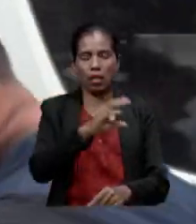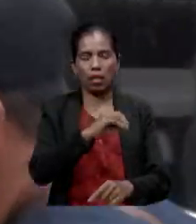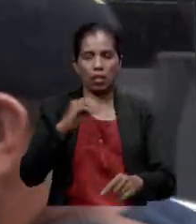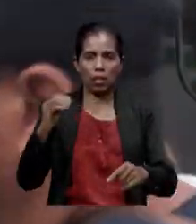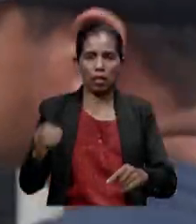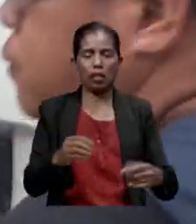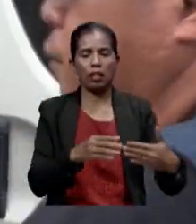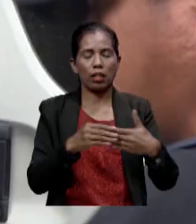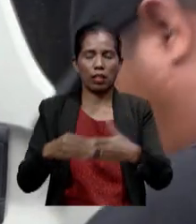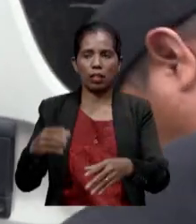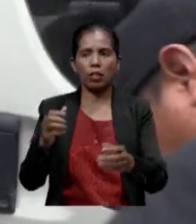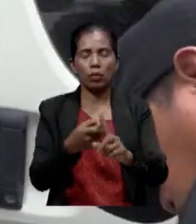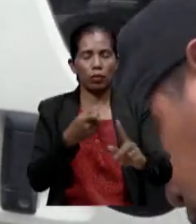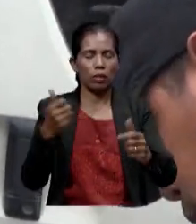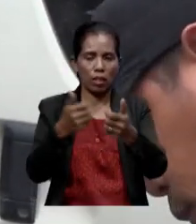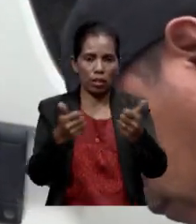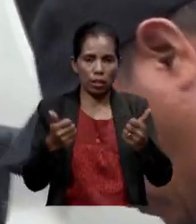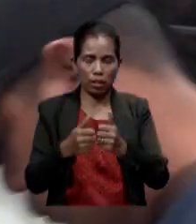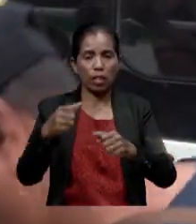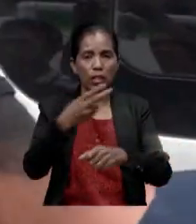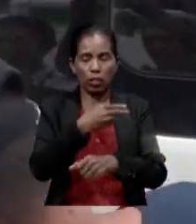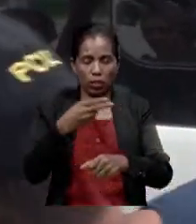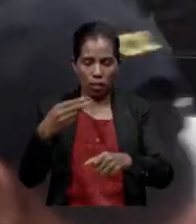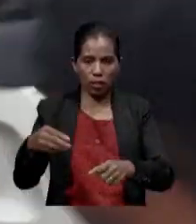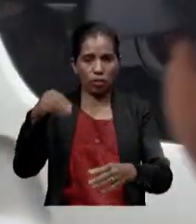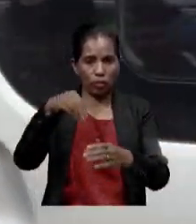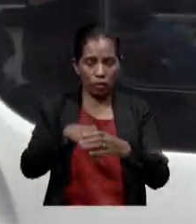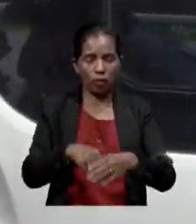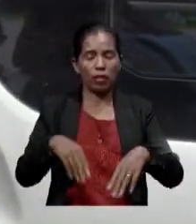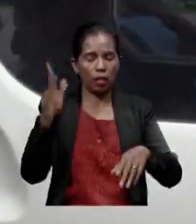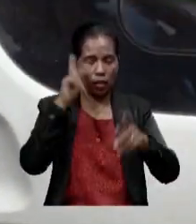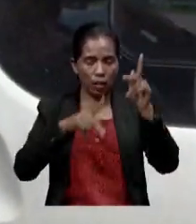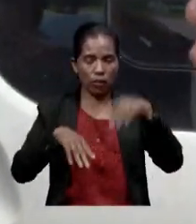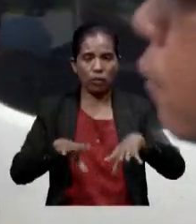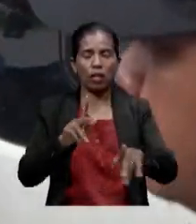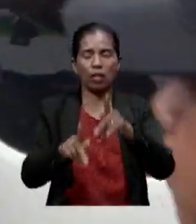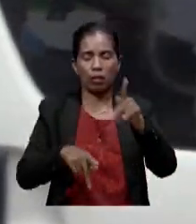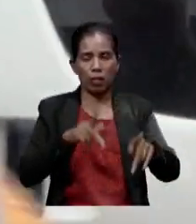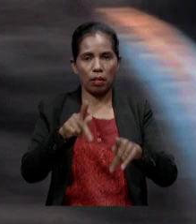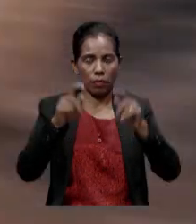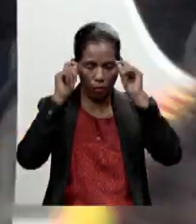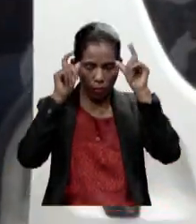principal, busi agência Indonésia nebe envolve a caso tráfico humano, ba cidadão Timor Oan Feto